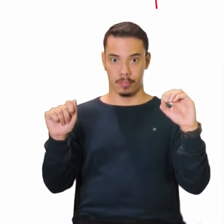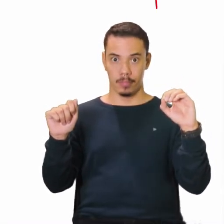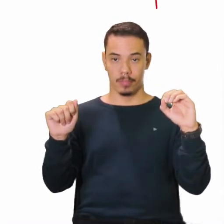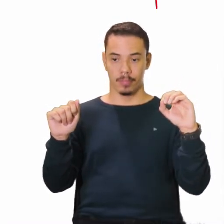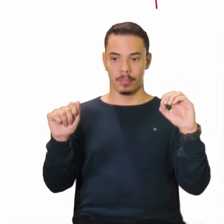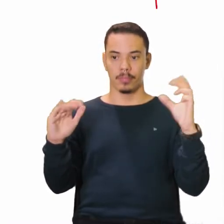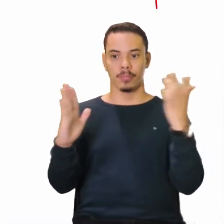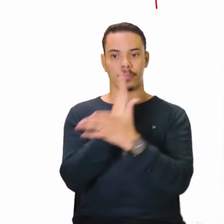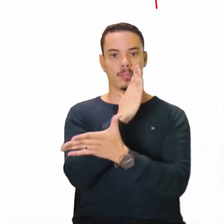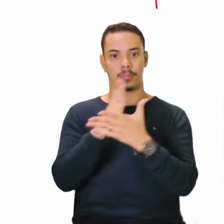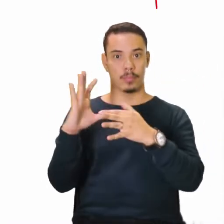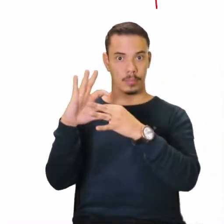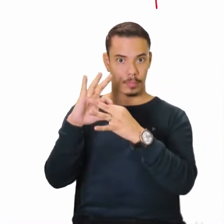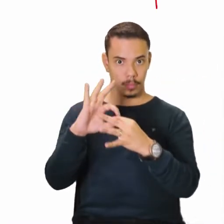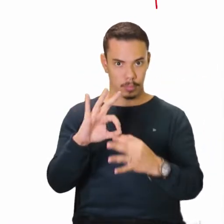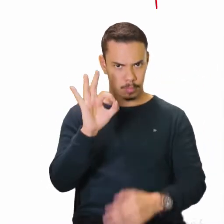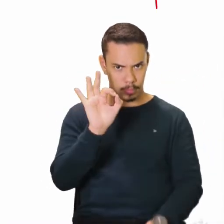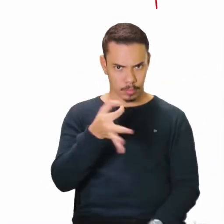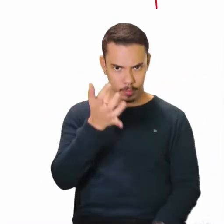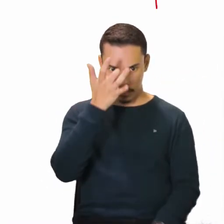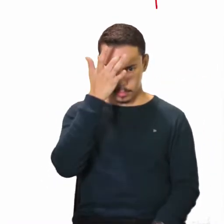feminino. Fácil, né?